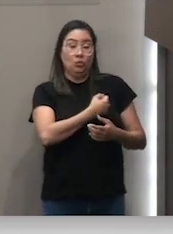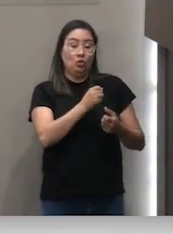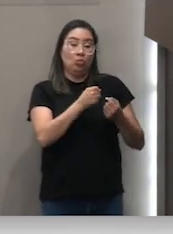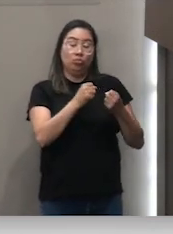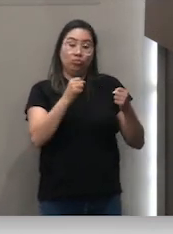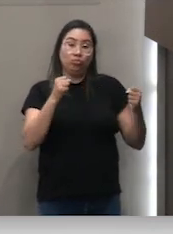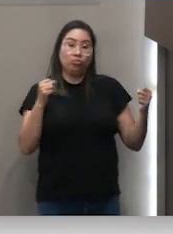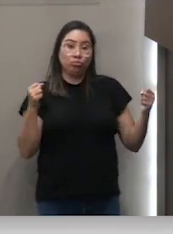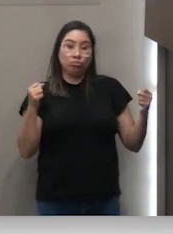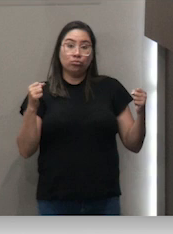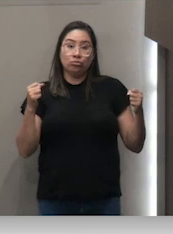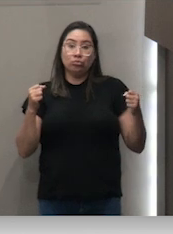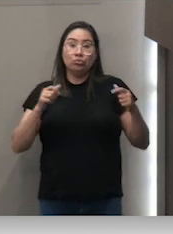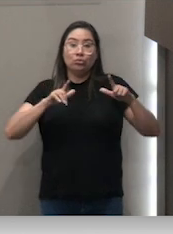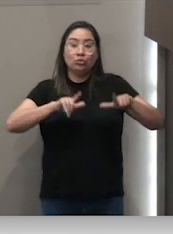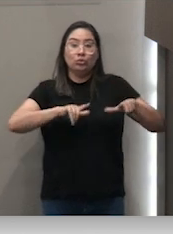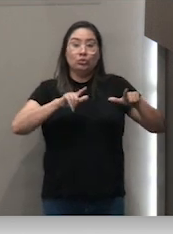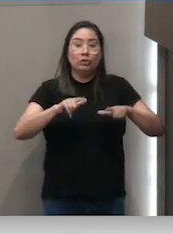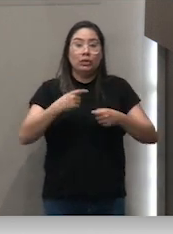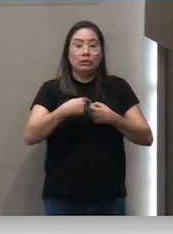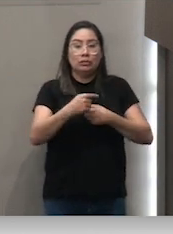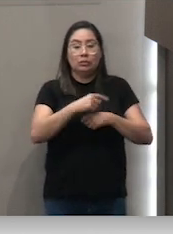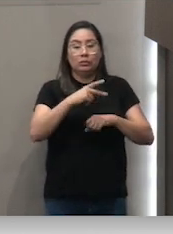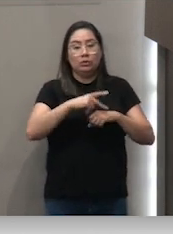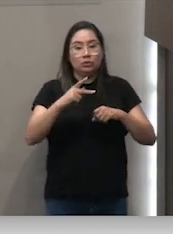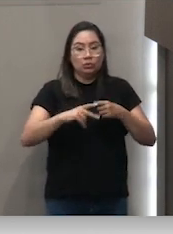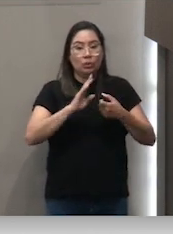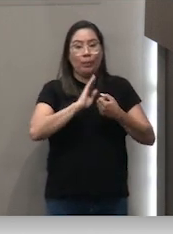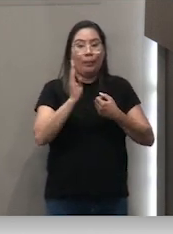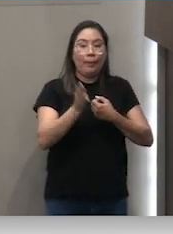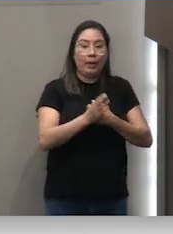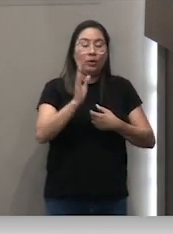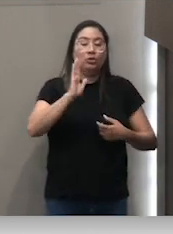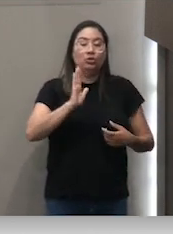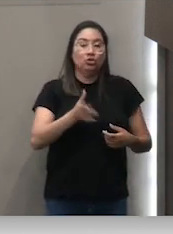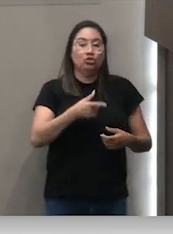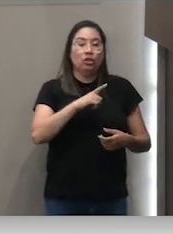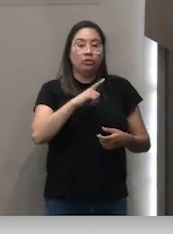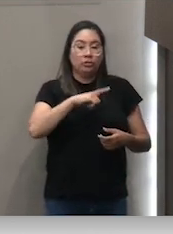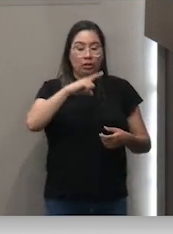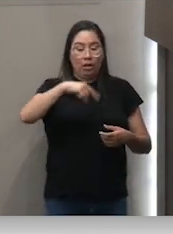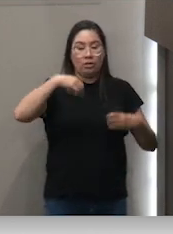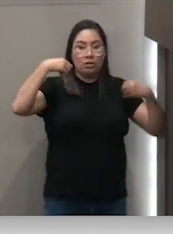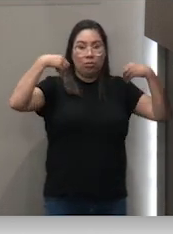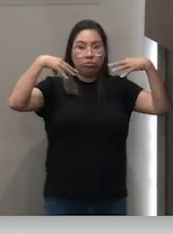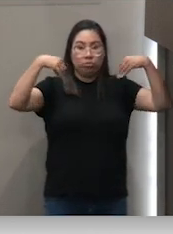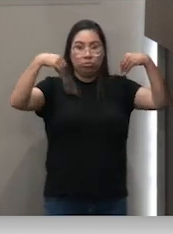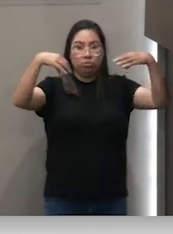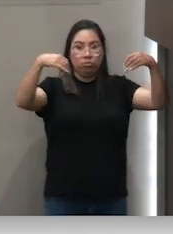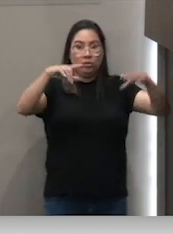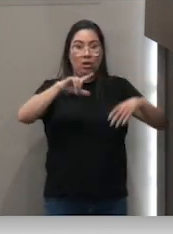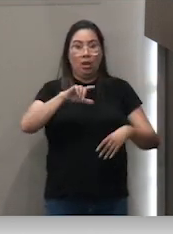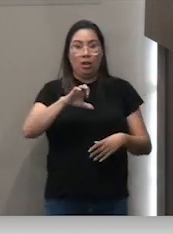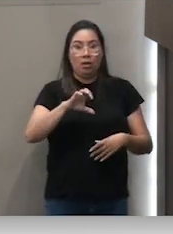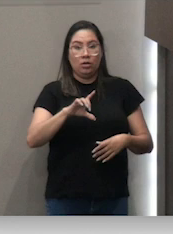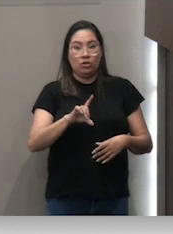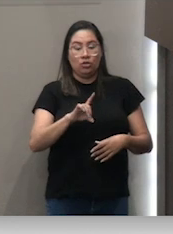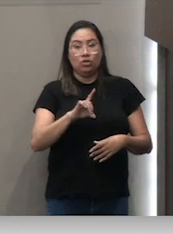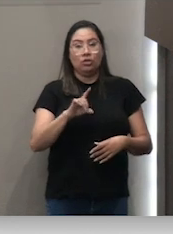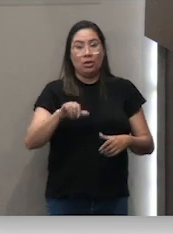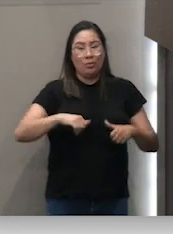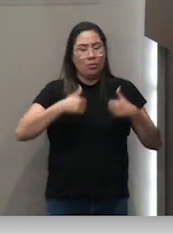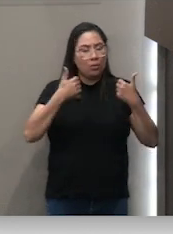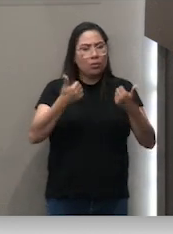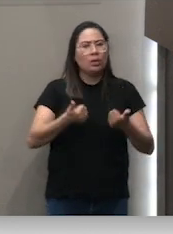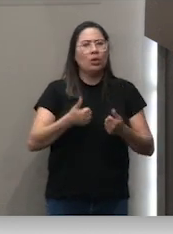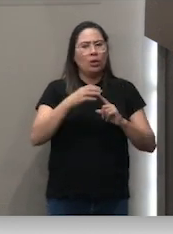um grande número de espaços aqui no município de Passo Fundo, de bairros, que já tem essa iluminação de LED, que, convenhamos, ela é muito